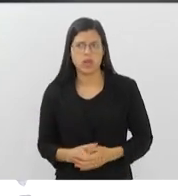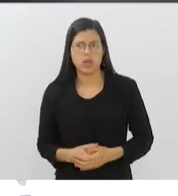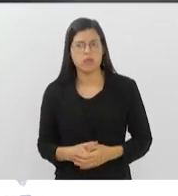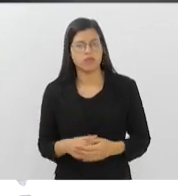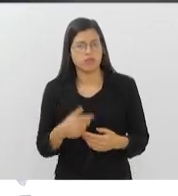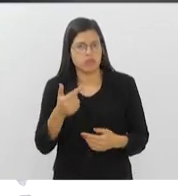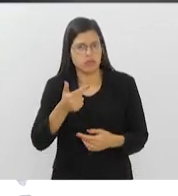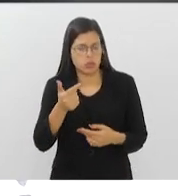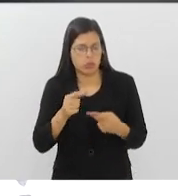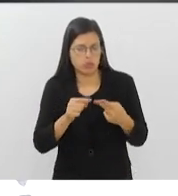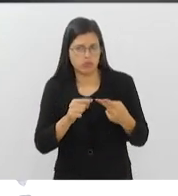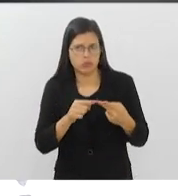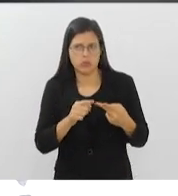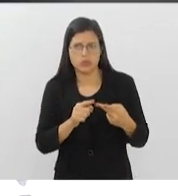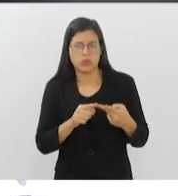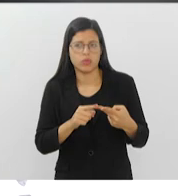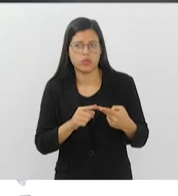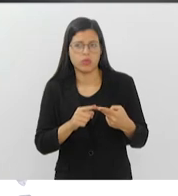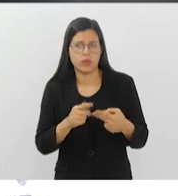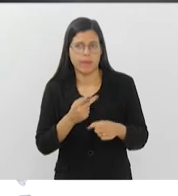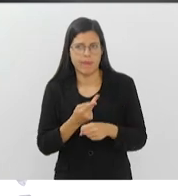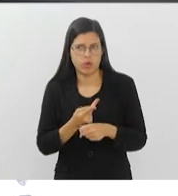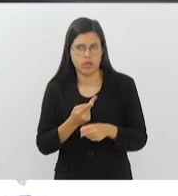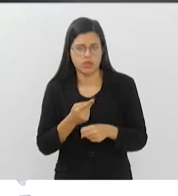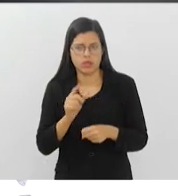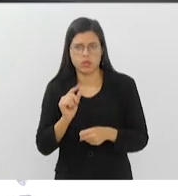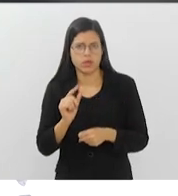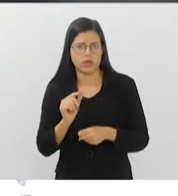hipótese é que a doadora